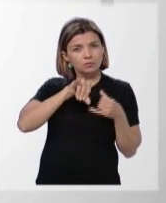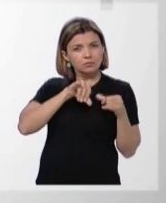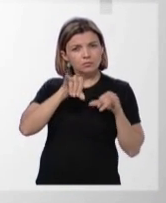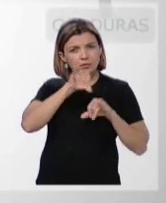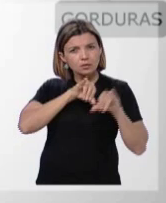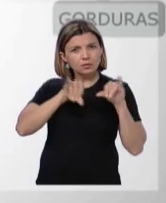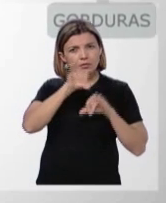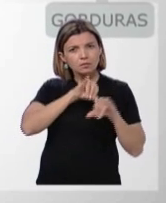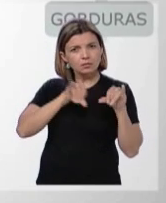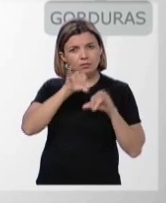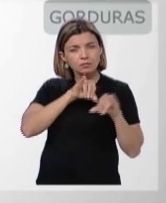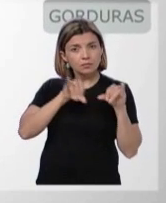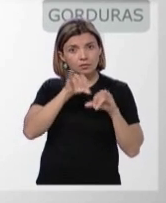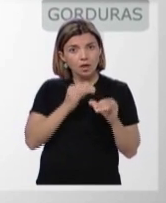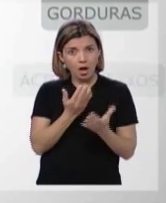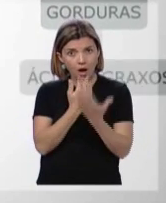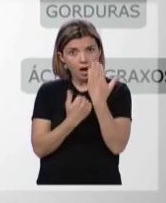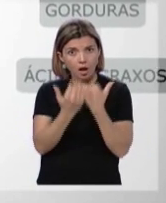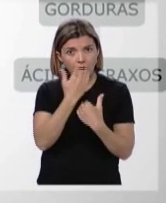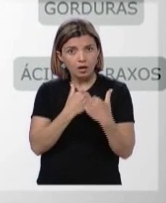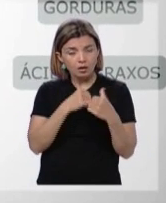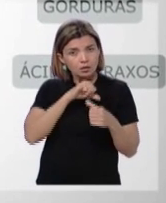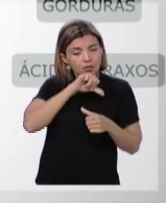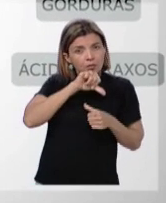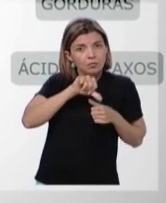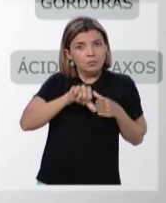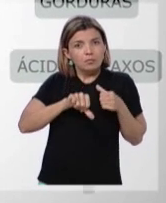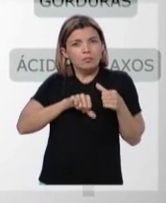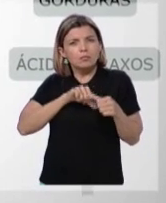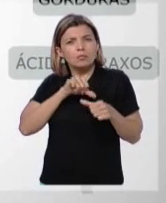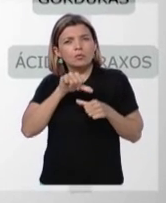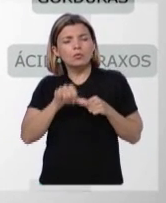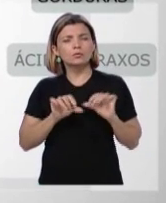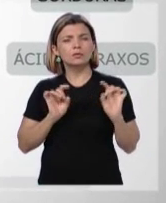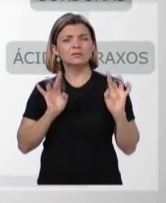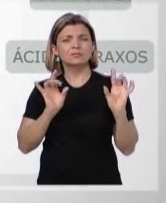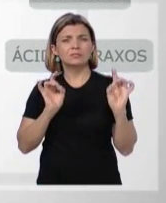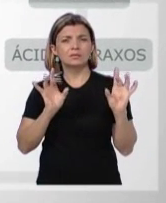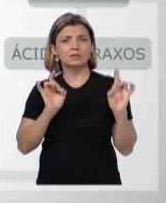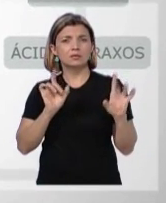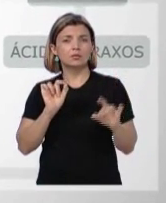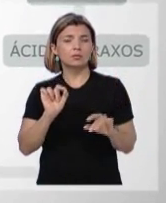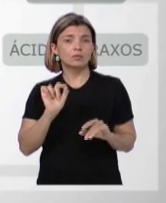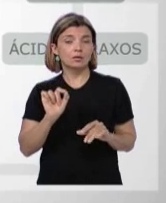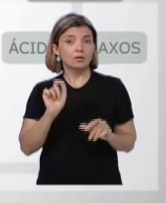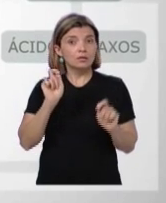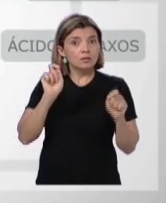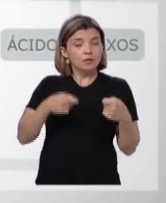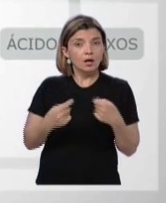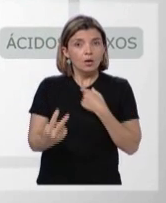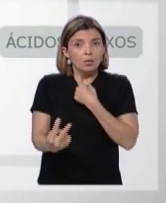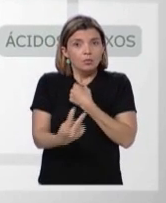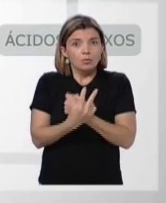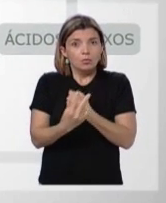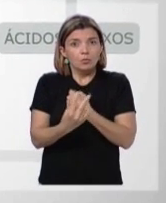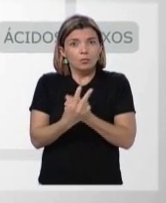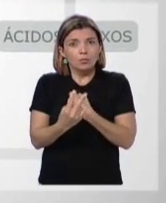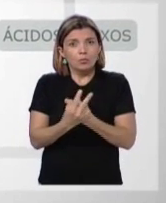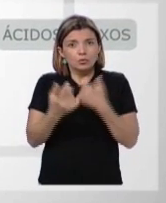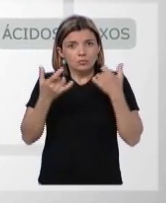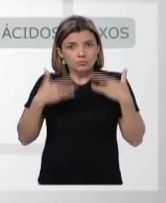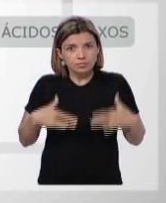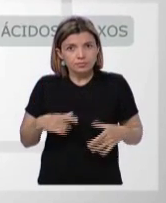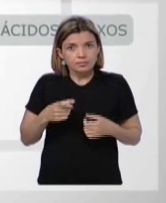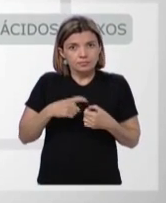energia química presente nas moléculas orgânicas do alimento para moléculas especializadas que permitem a manutenção